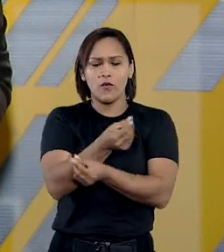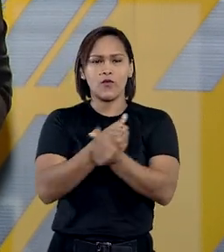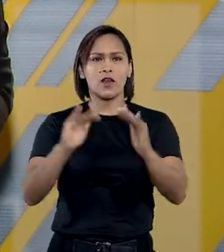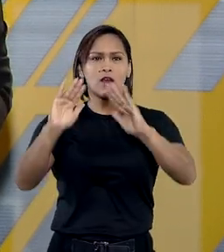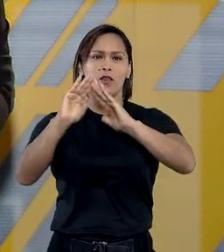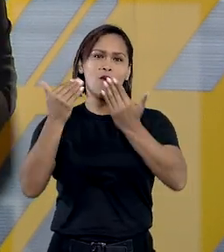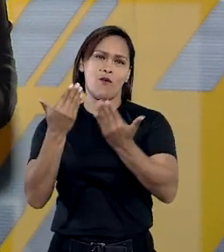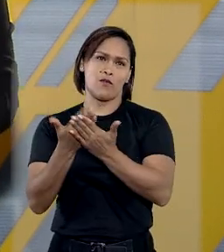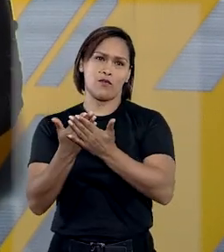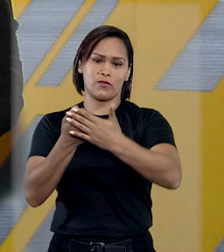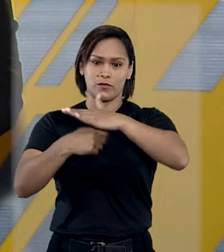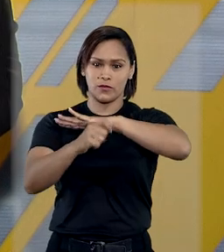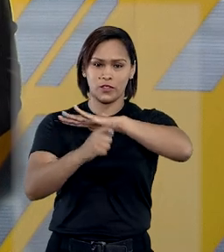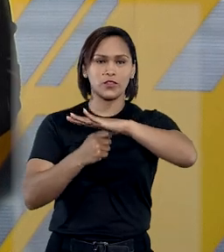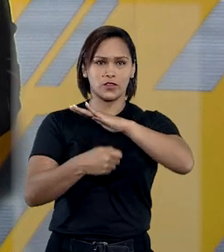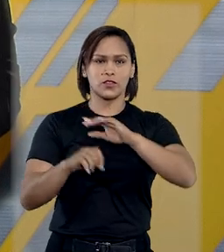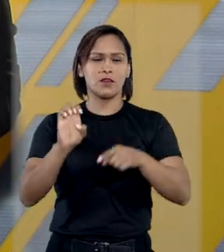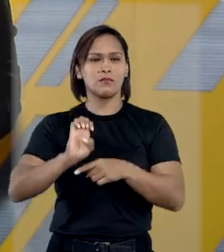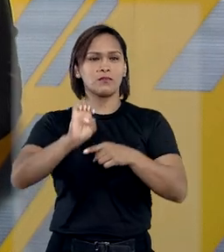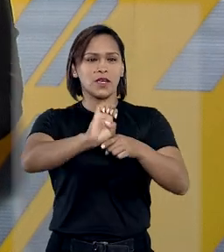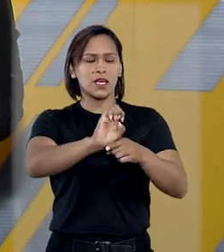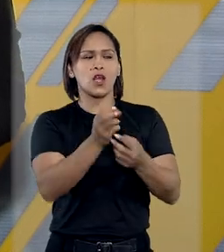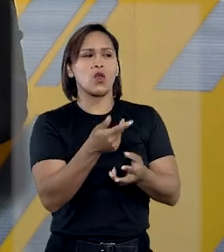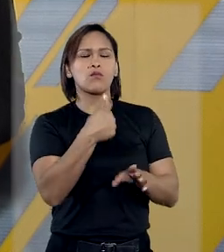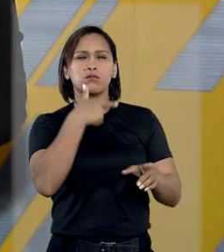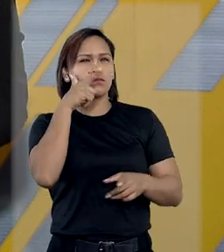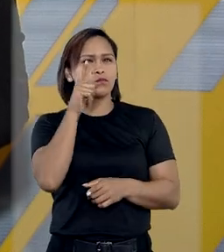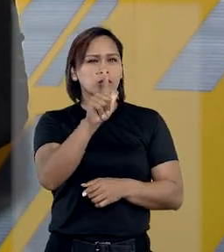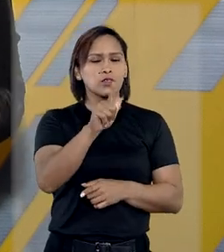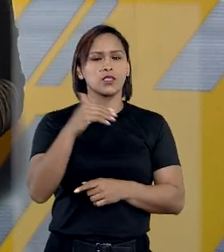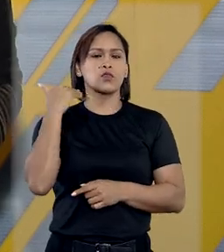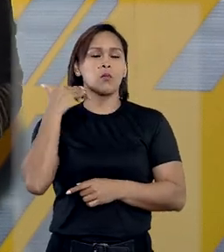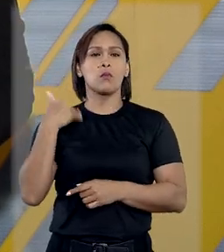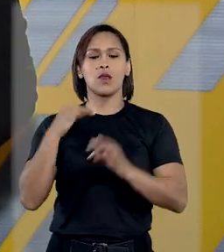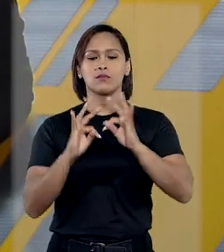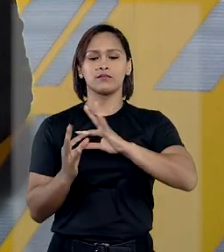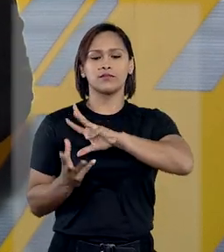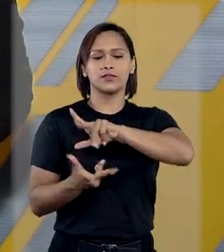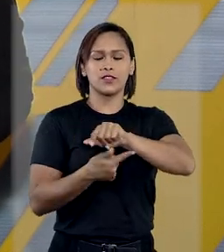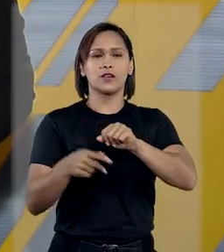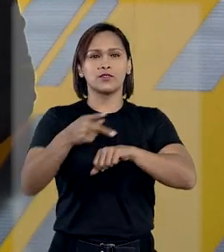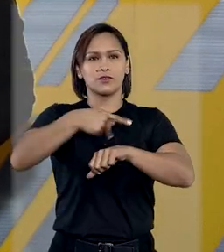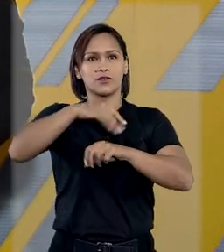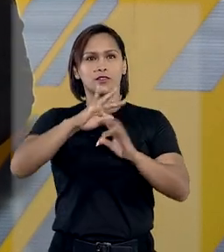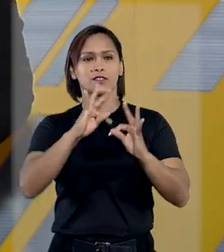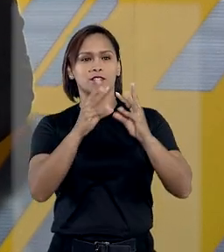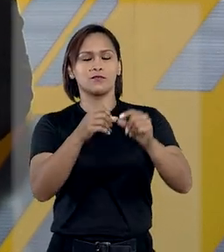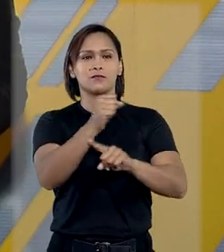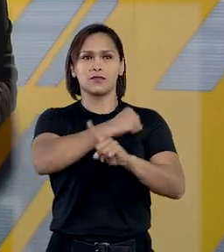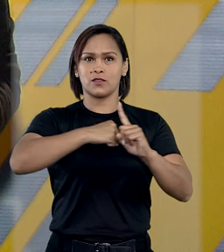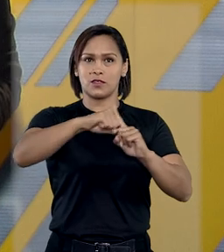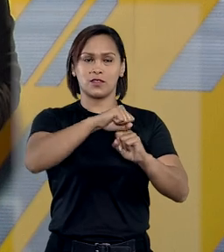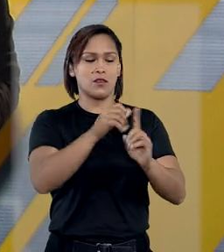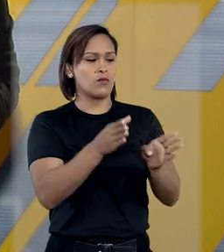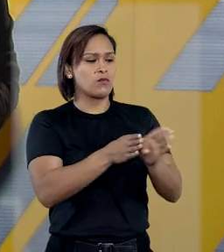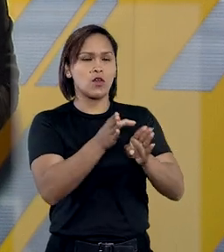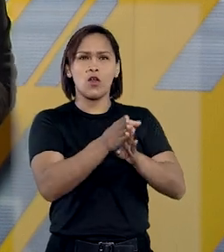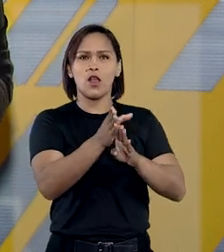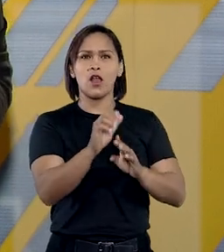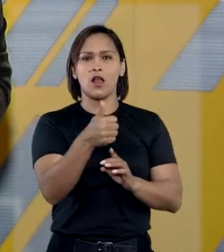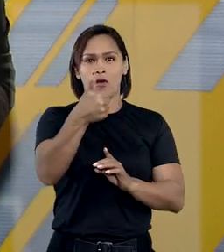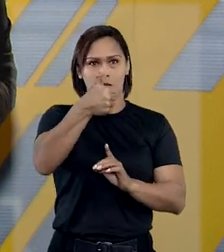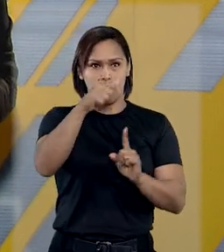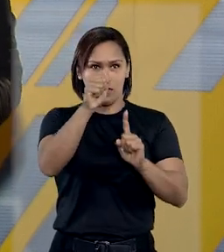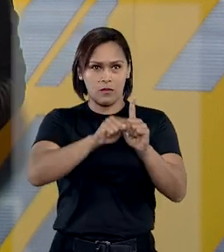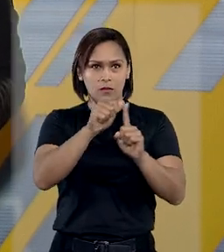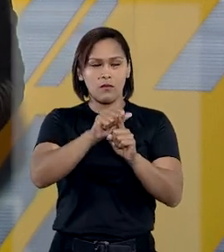com educação para que o Estado então conseguisse linhas de crédito no Banco Nacional de Desenvolvimento Social. O conselheiro foi condenado